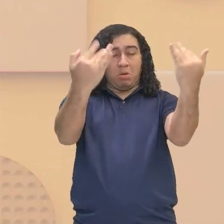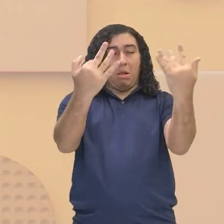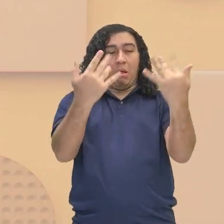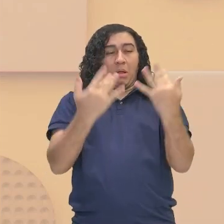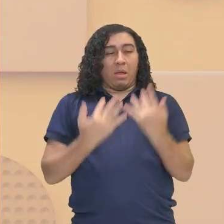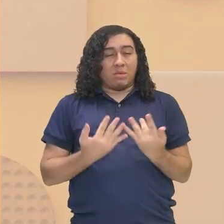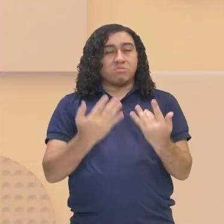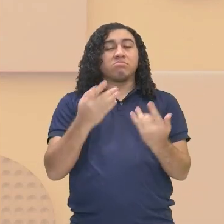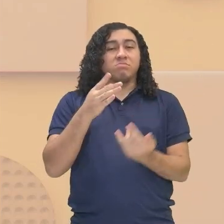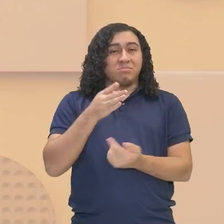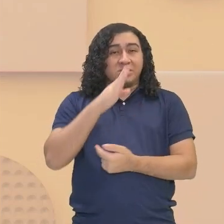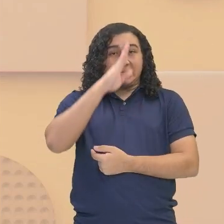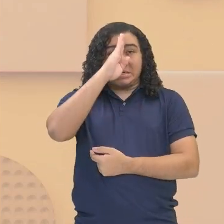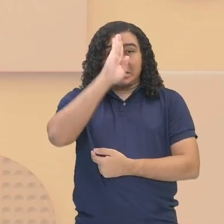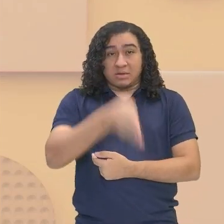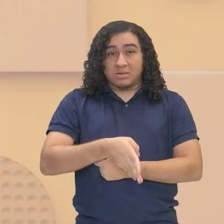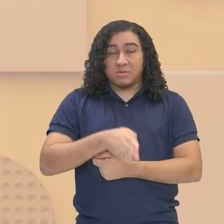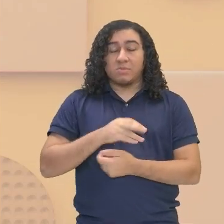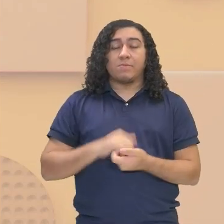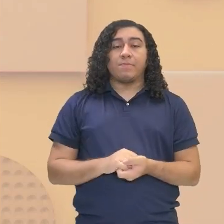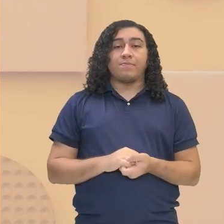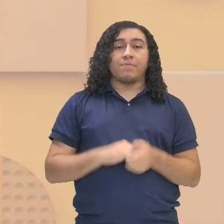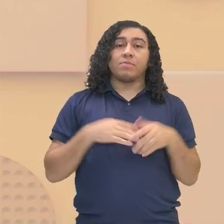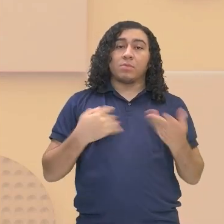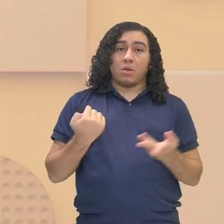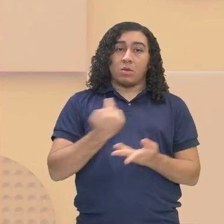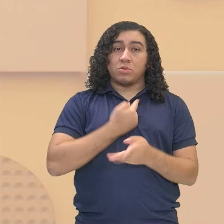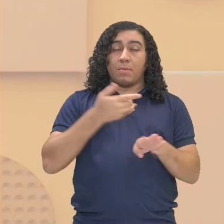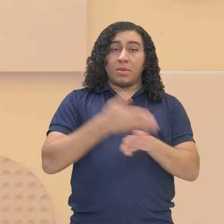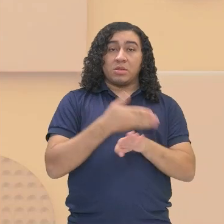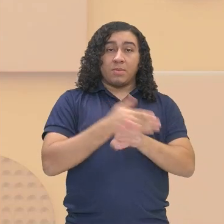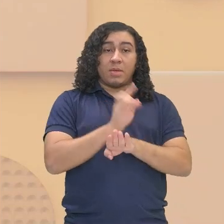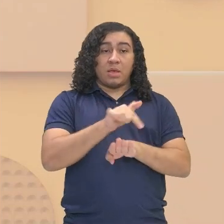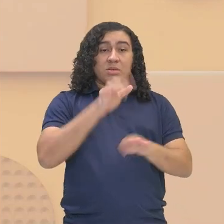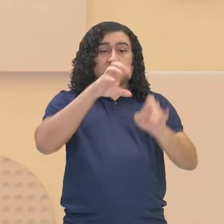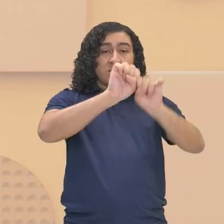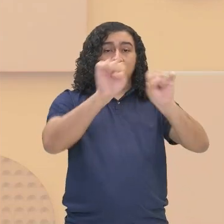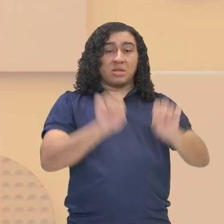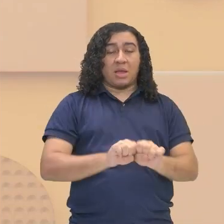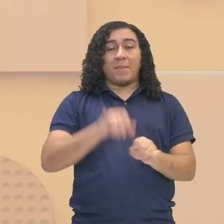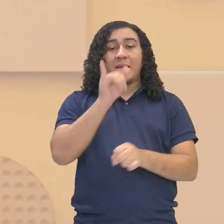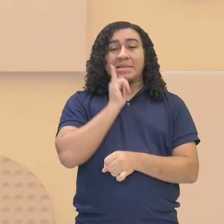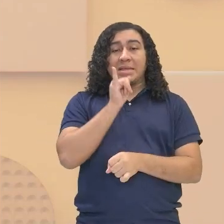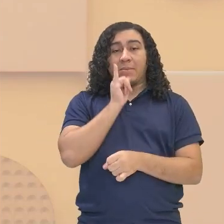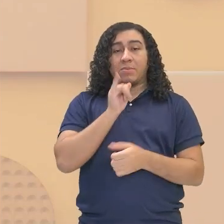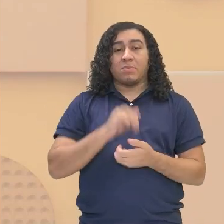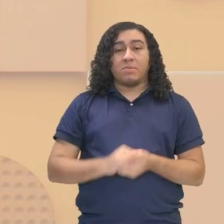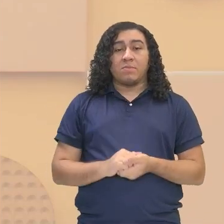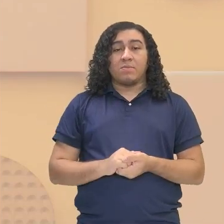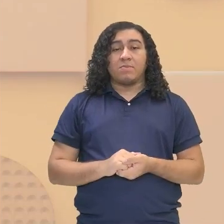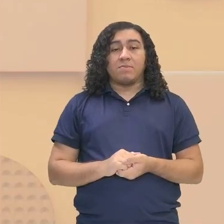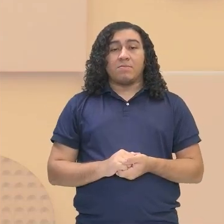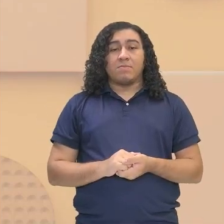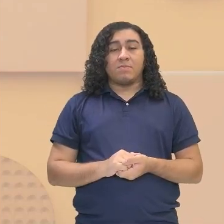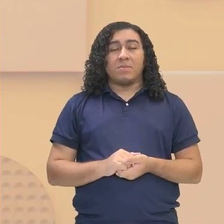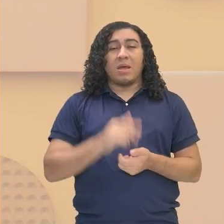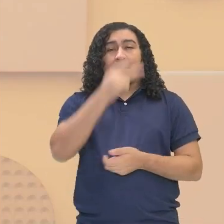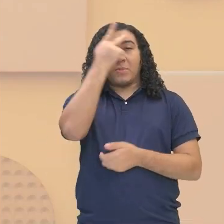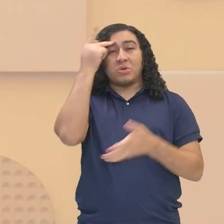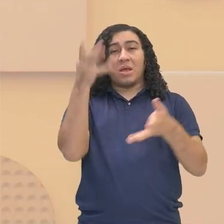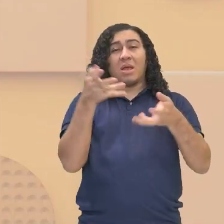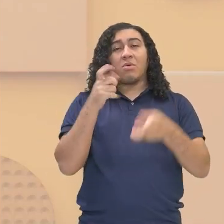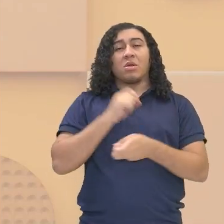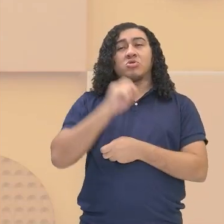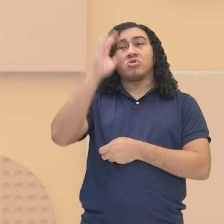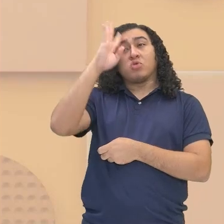que fazemos parte, então, desse sistema. Quem é que não quer ter, por exemplo, não sonha em ter um telefone, então, né,